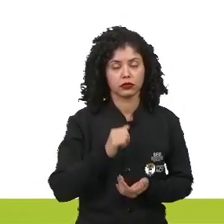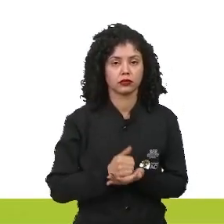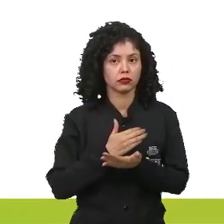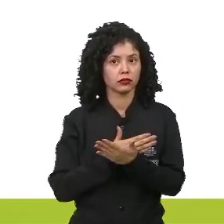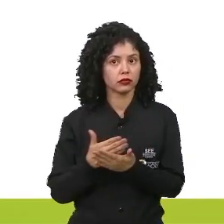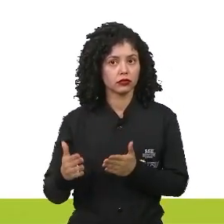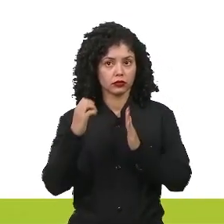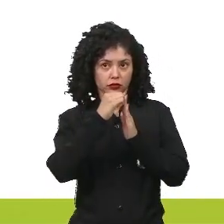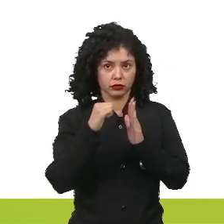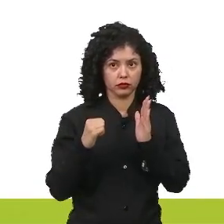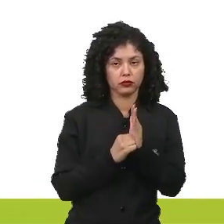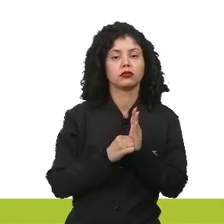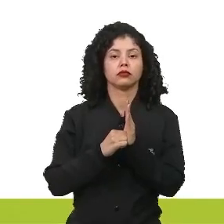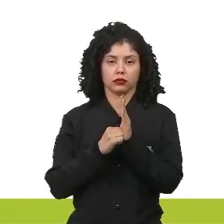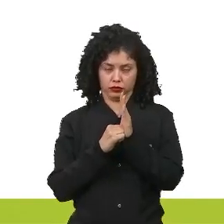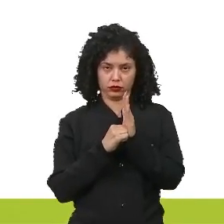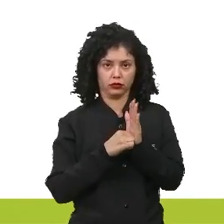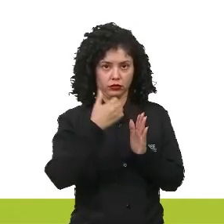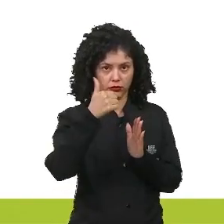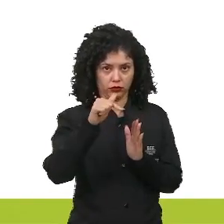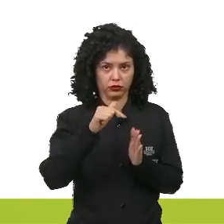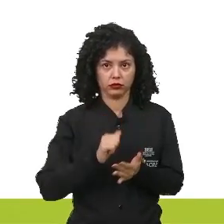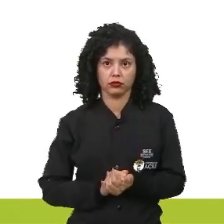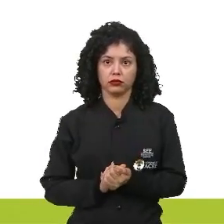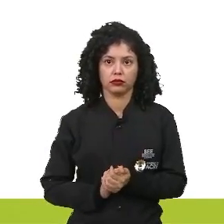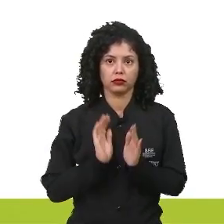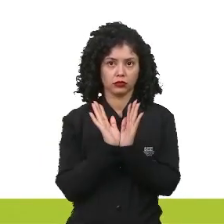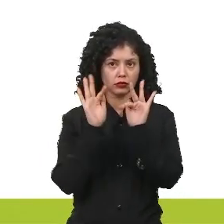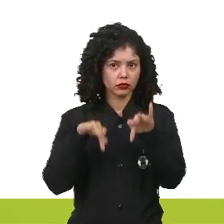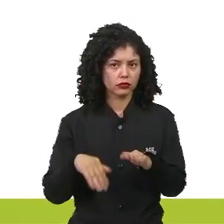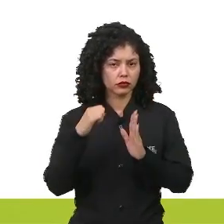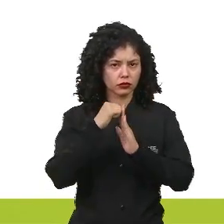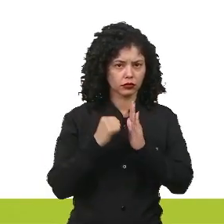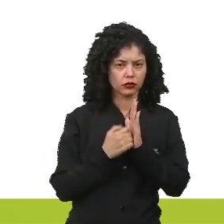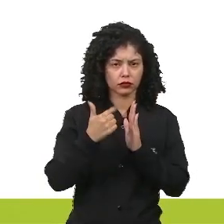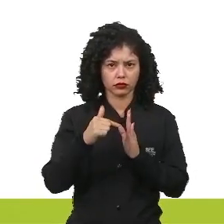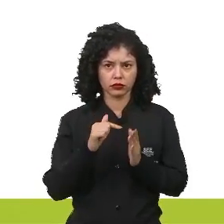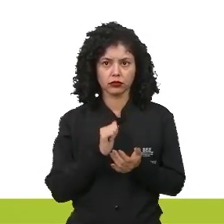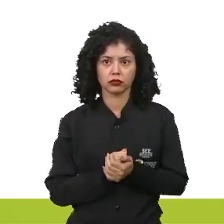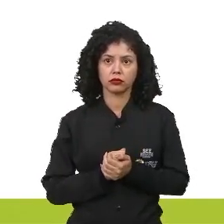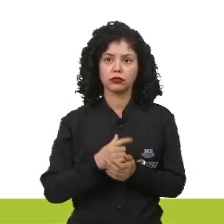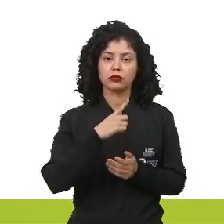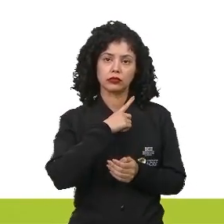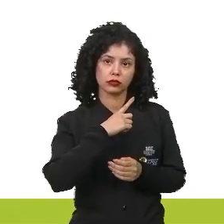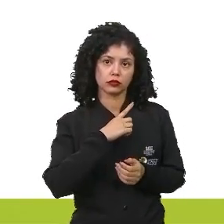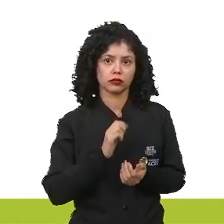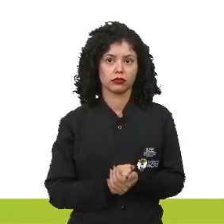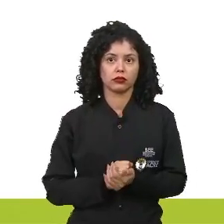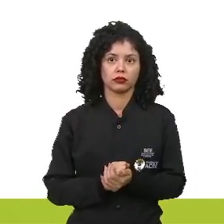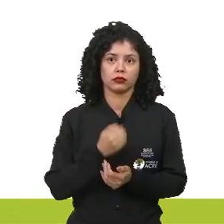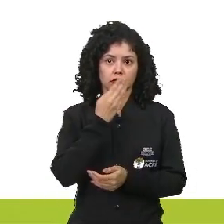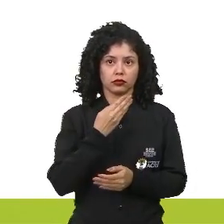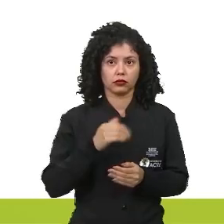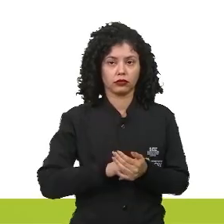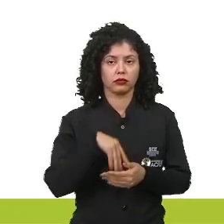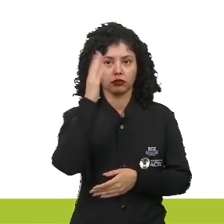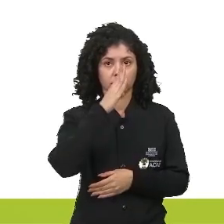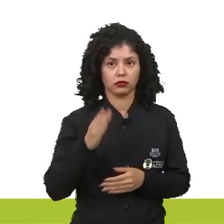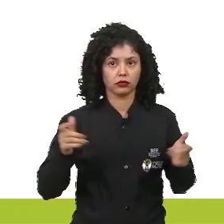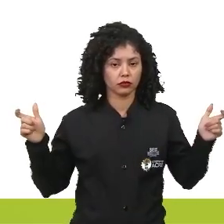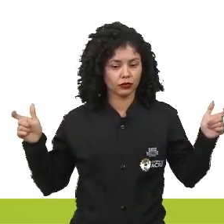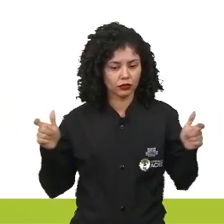início do ciclo do ouro no século XVII. Final do século XVII, as exportações do açúcar brasileiro começaram a